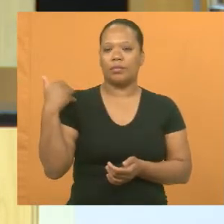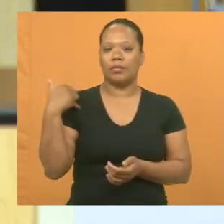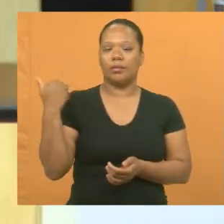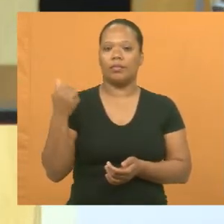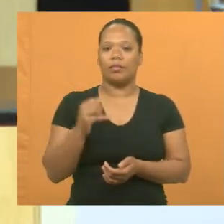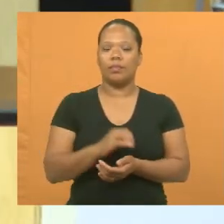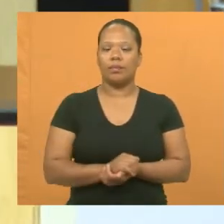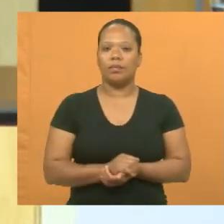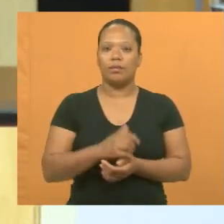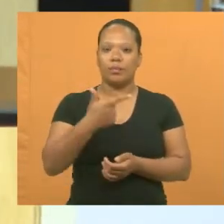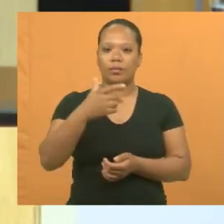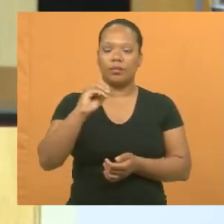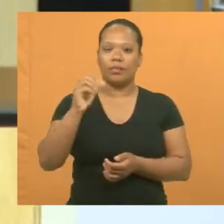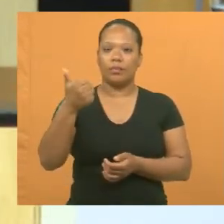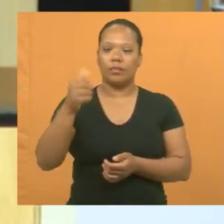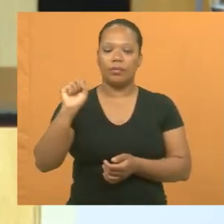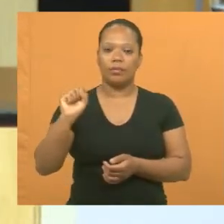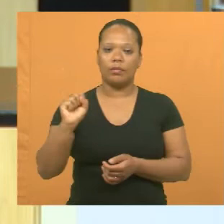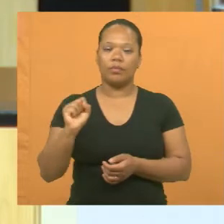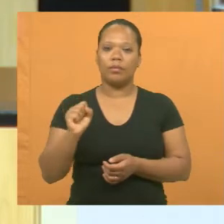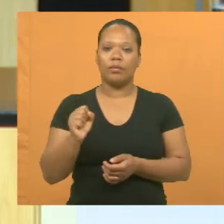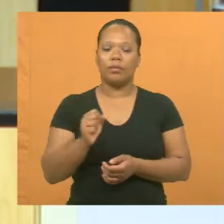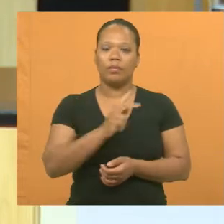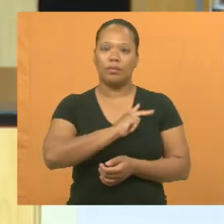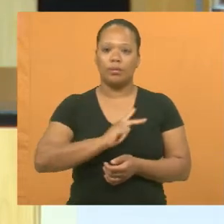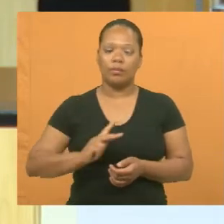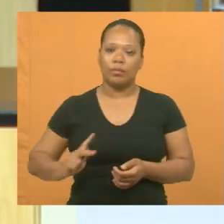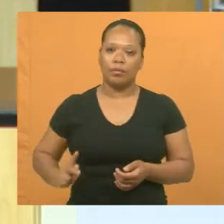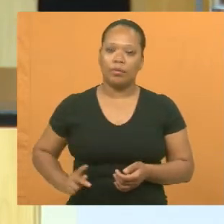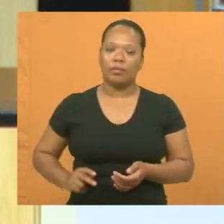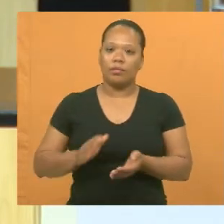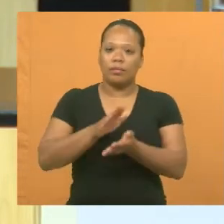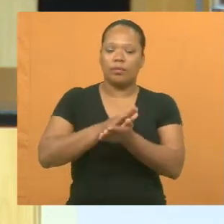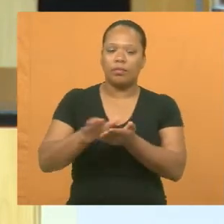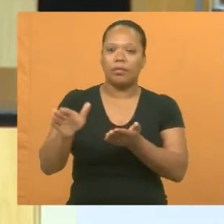nós, vereadores, estamos fazendo oficialmente o encaminhamento.